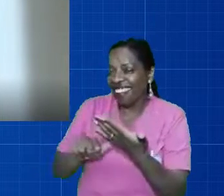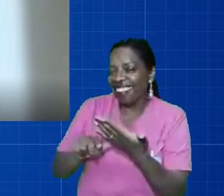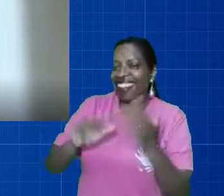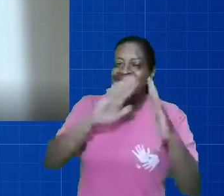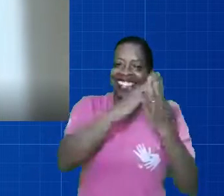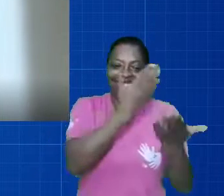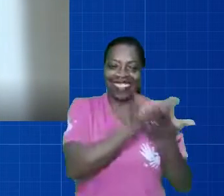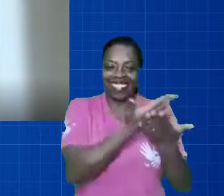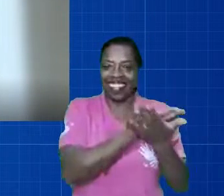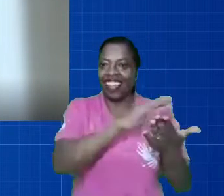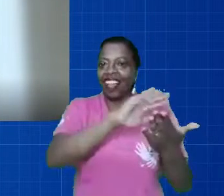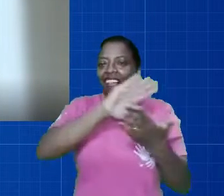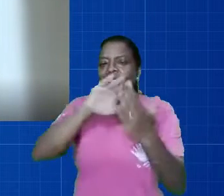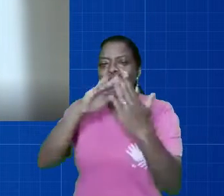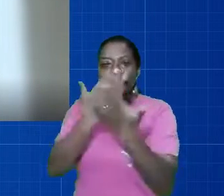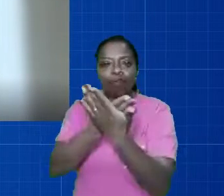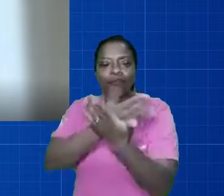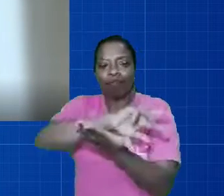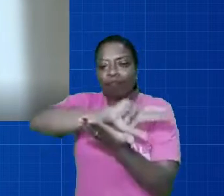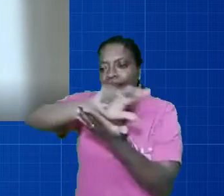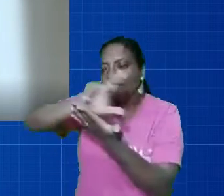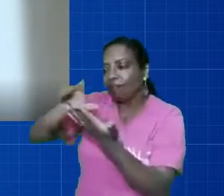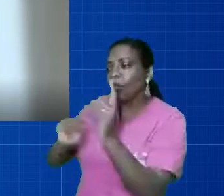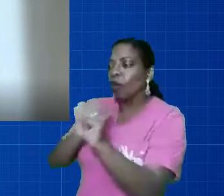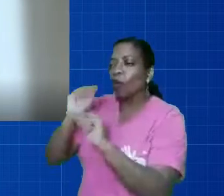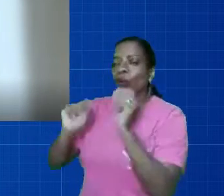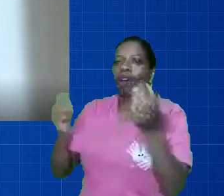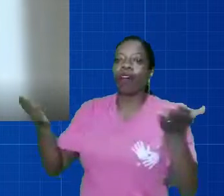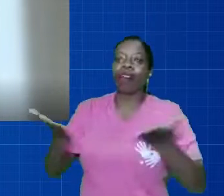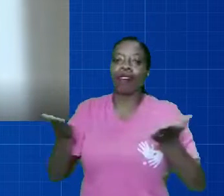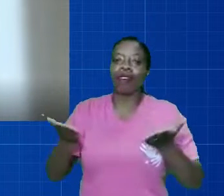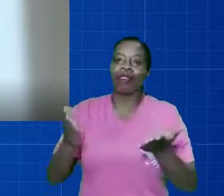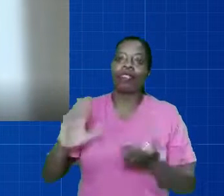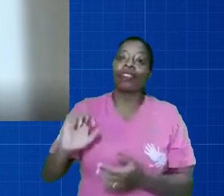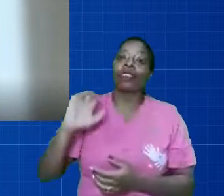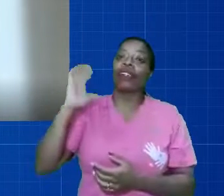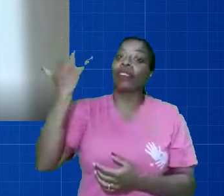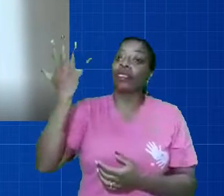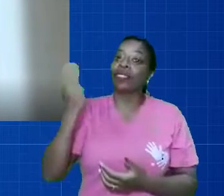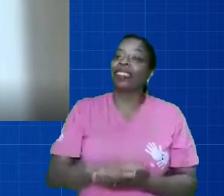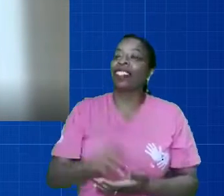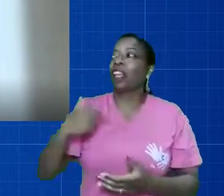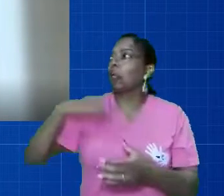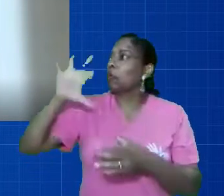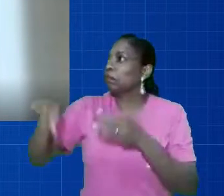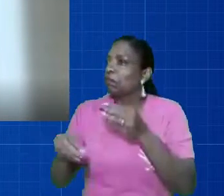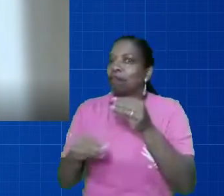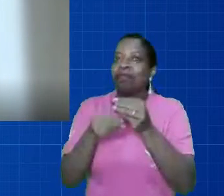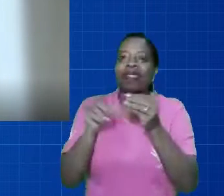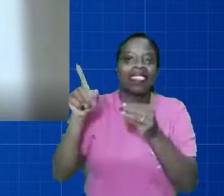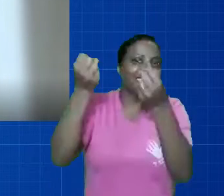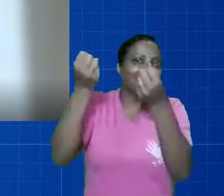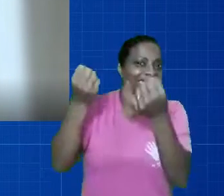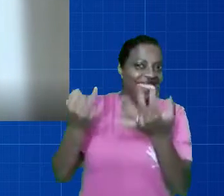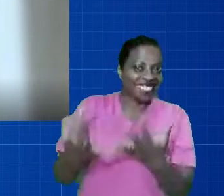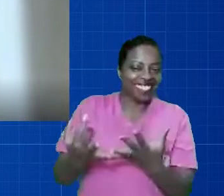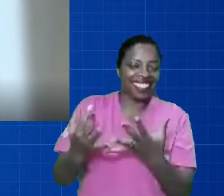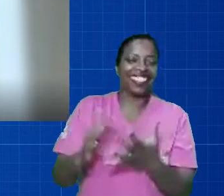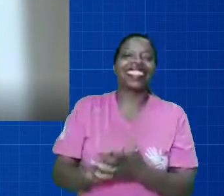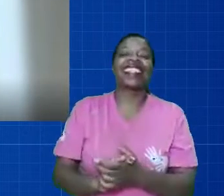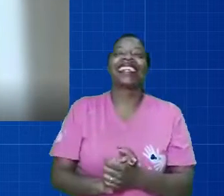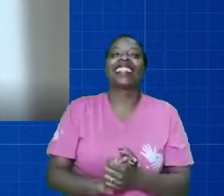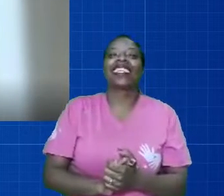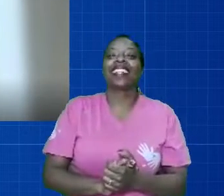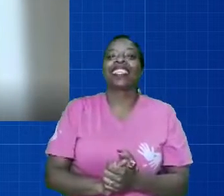acontecendo hoje. Mas só para aproveitar a fala ali do professor Rossano neste primeiro momento. E aqui a gente já